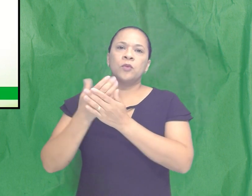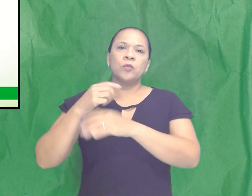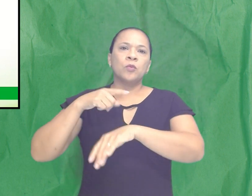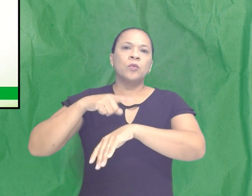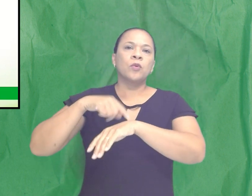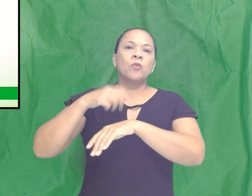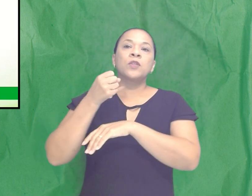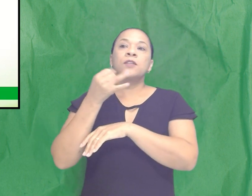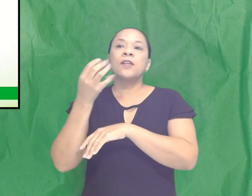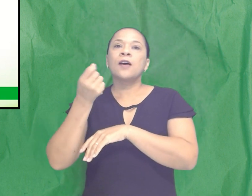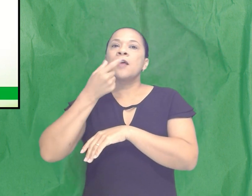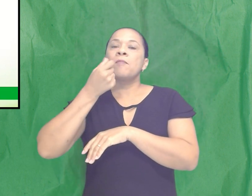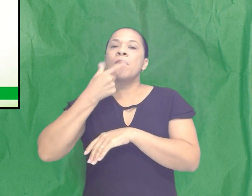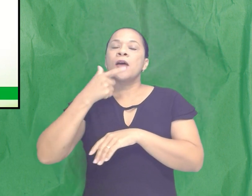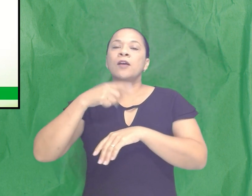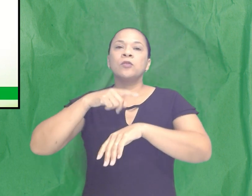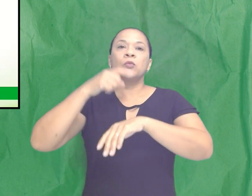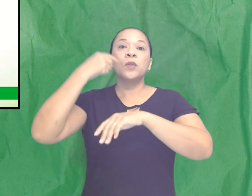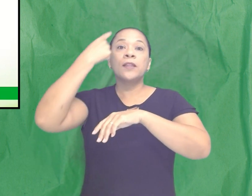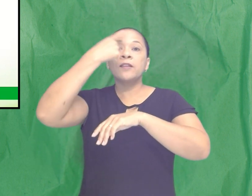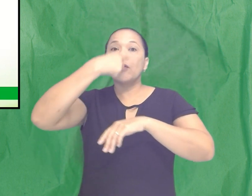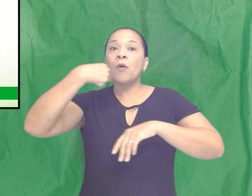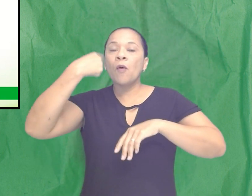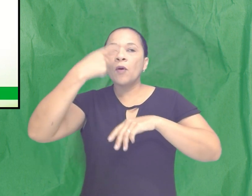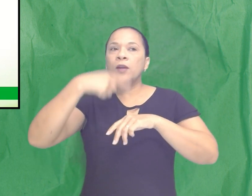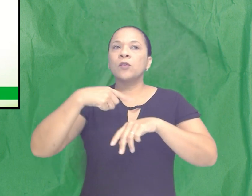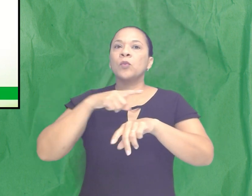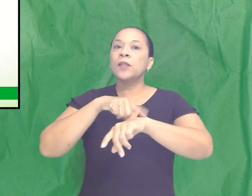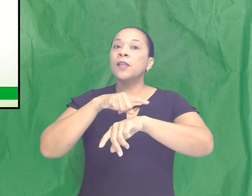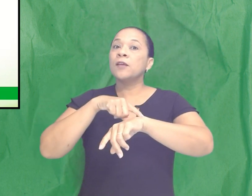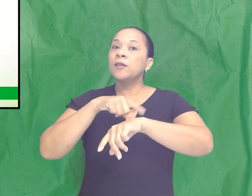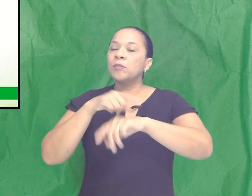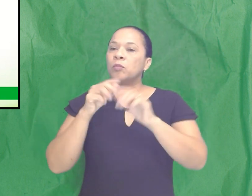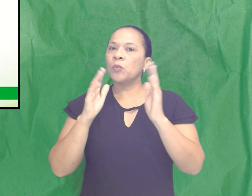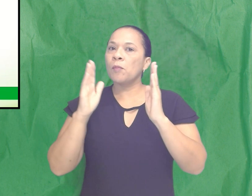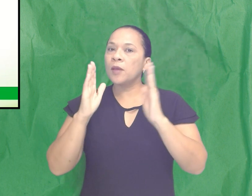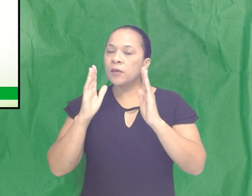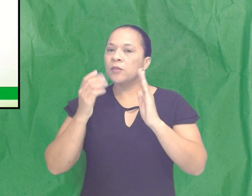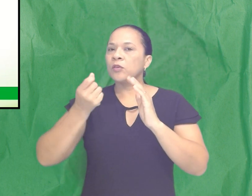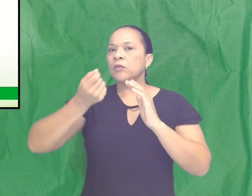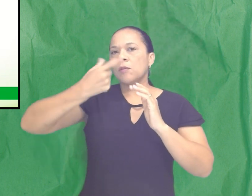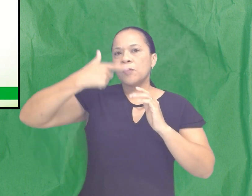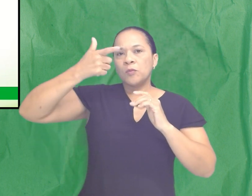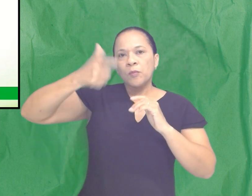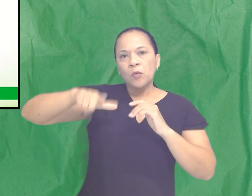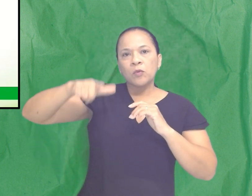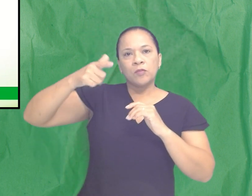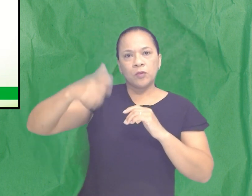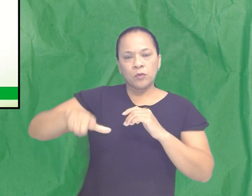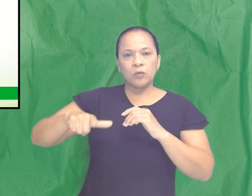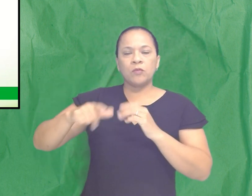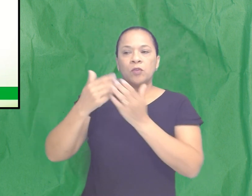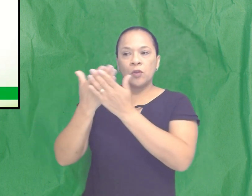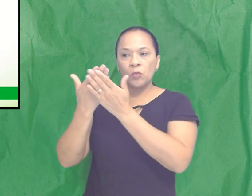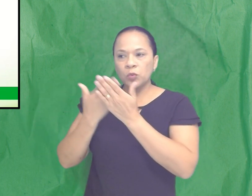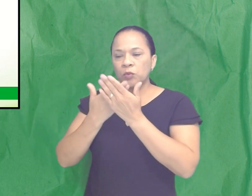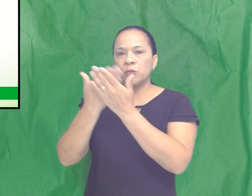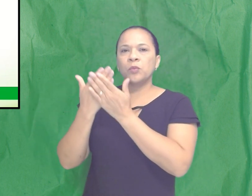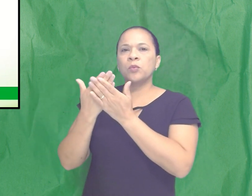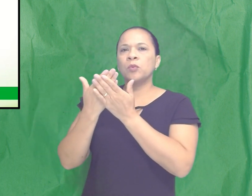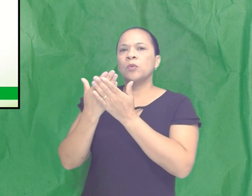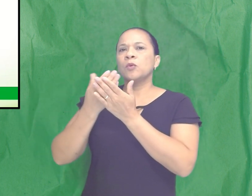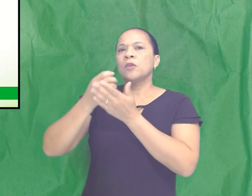e intervalos para administração do fármaco. Então, é estudo daquela